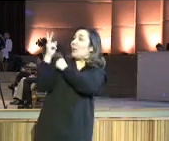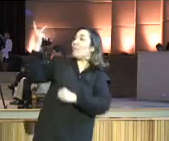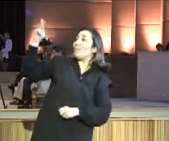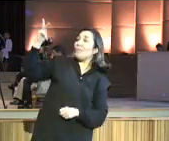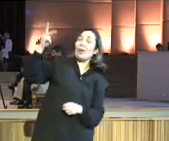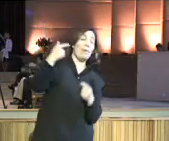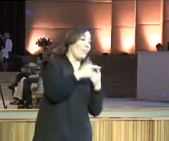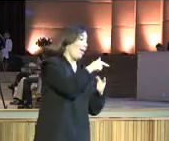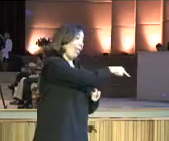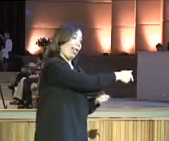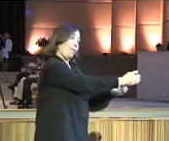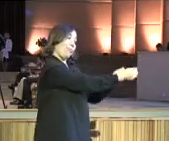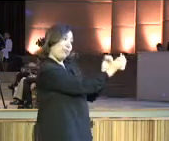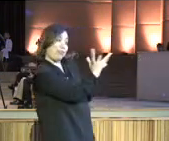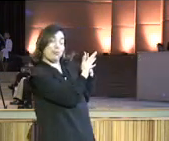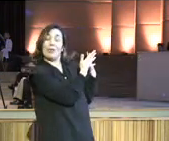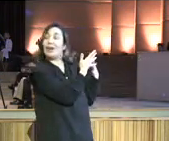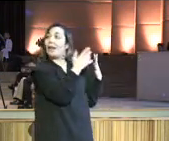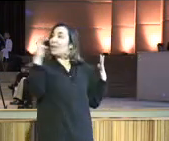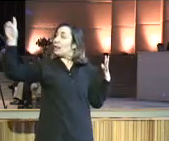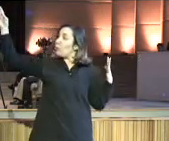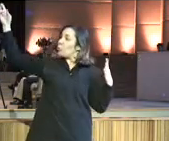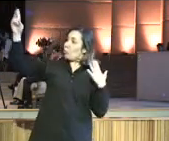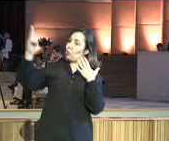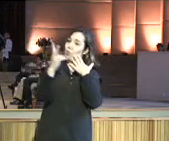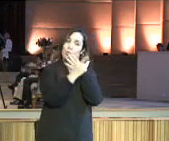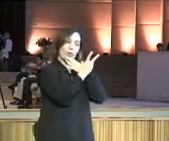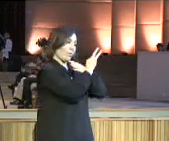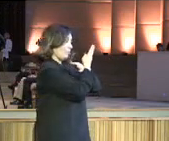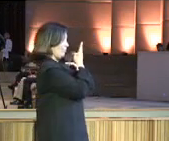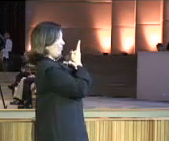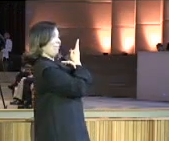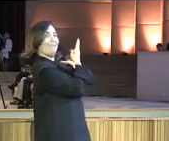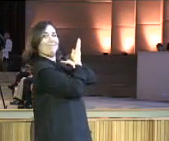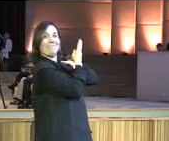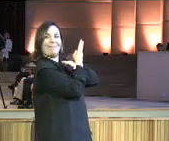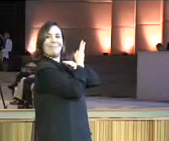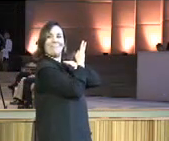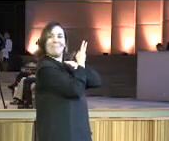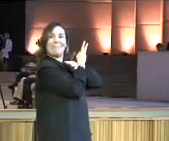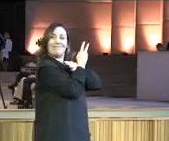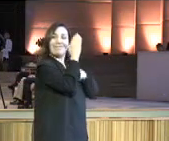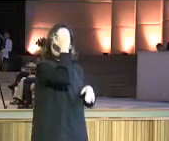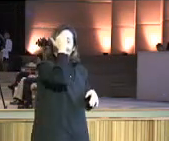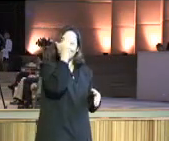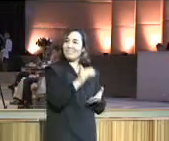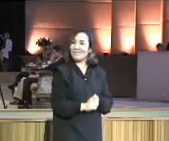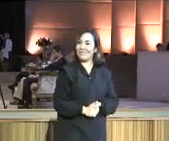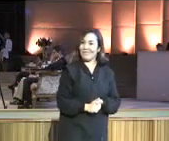o Senhor foi de fato o escudo de Davi.